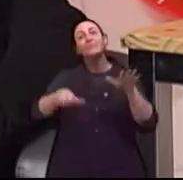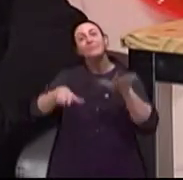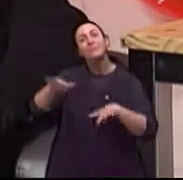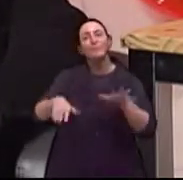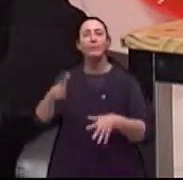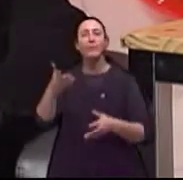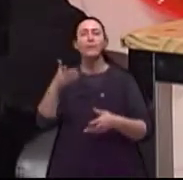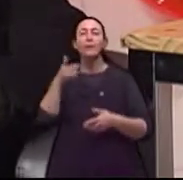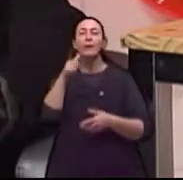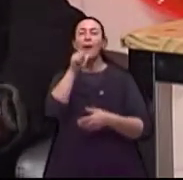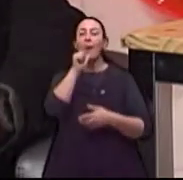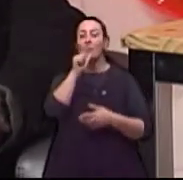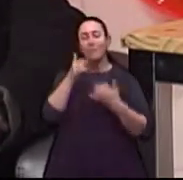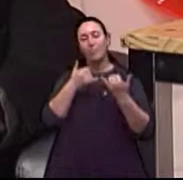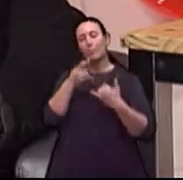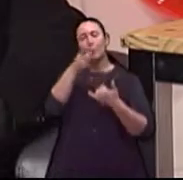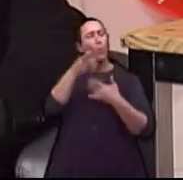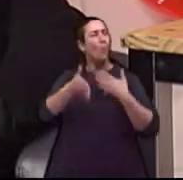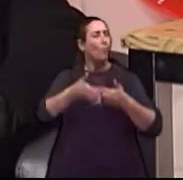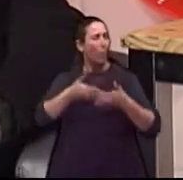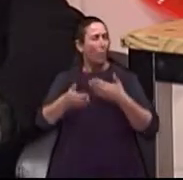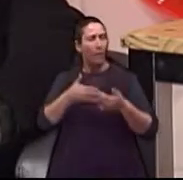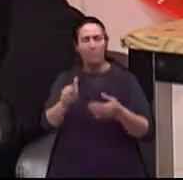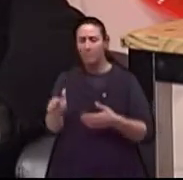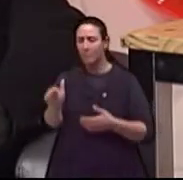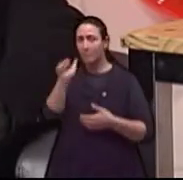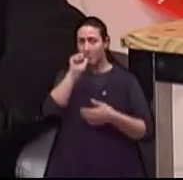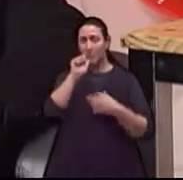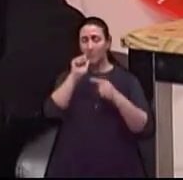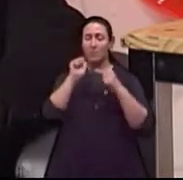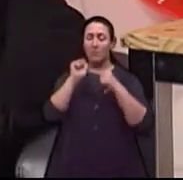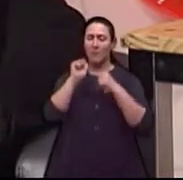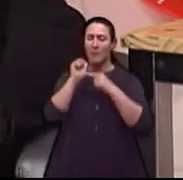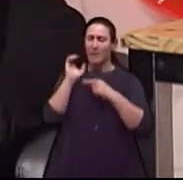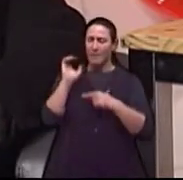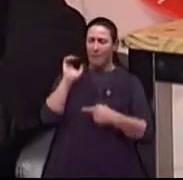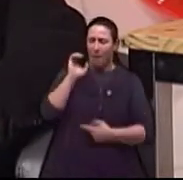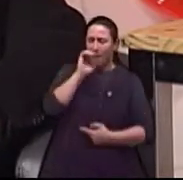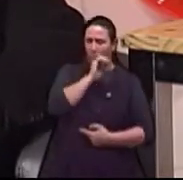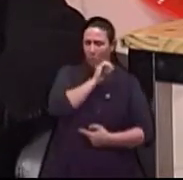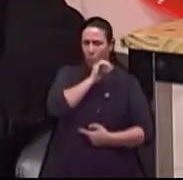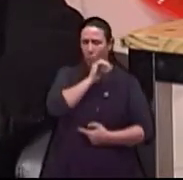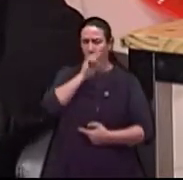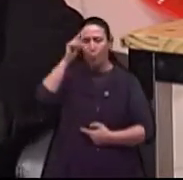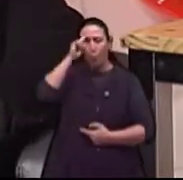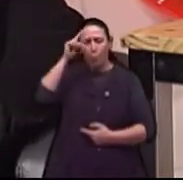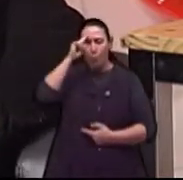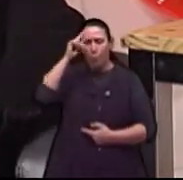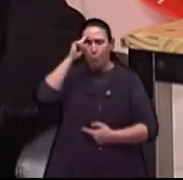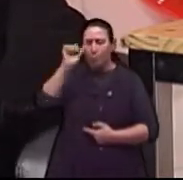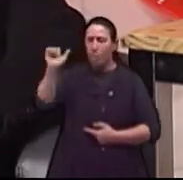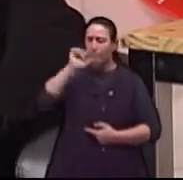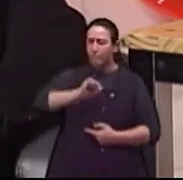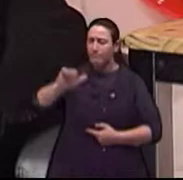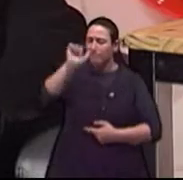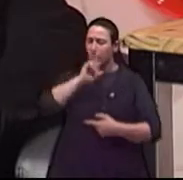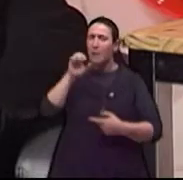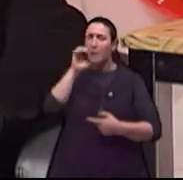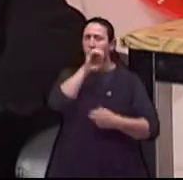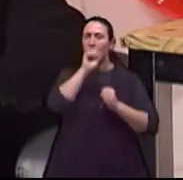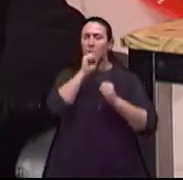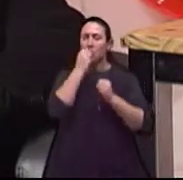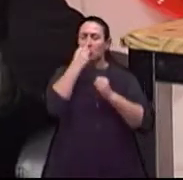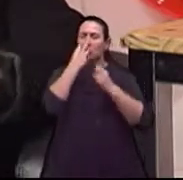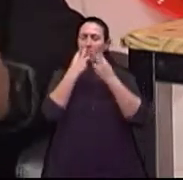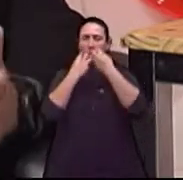se você tomar qualquer bebida extremamente quente repetitivamente pode produzir lesões na